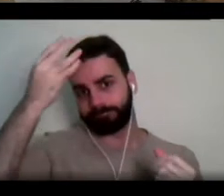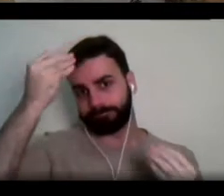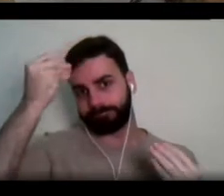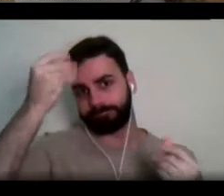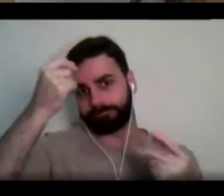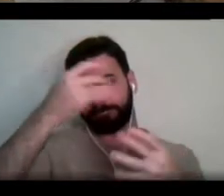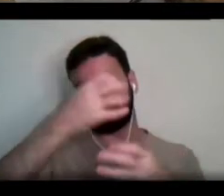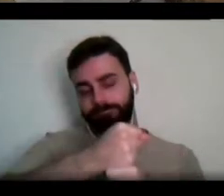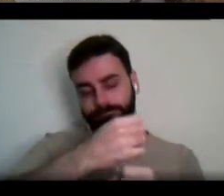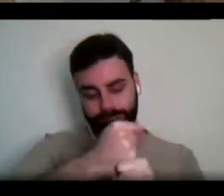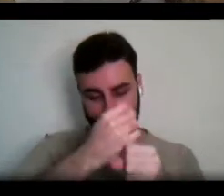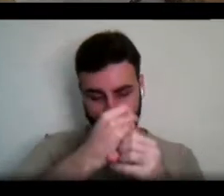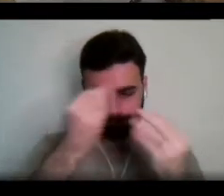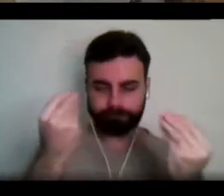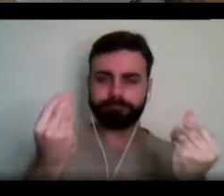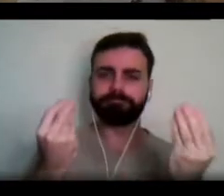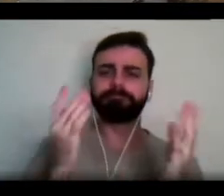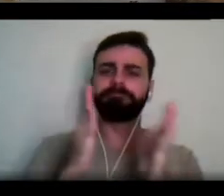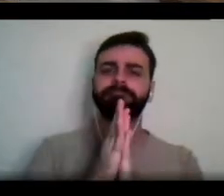de